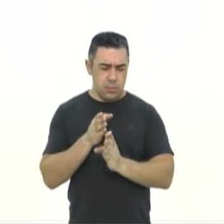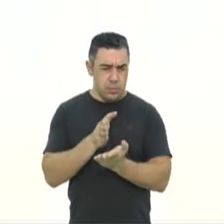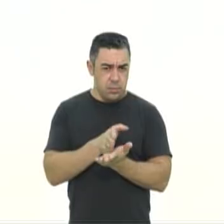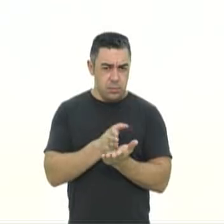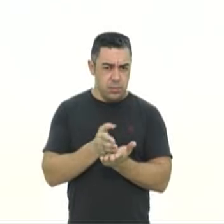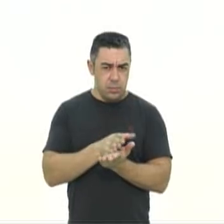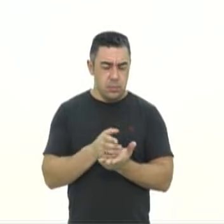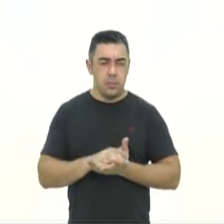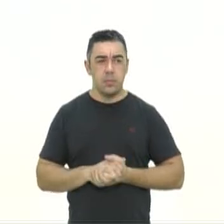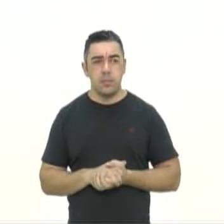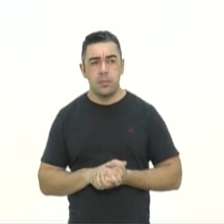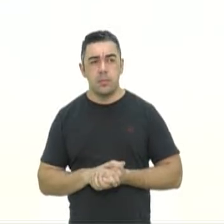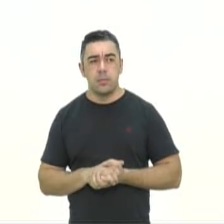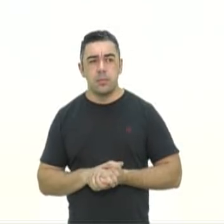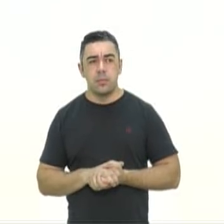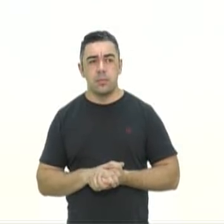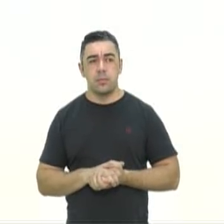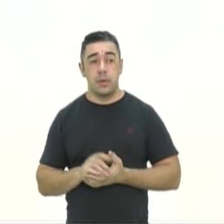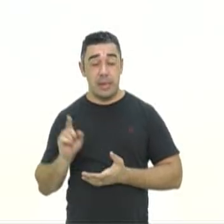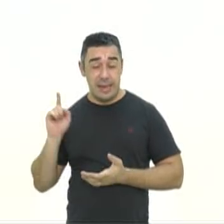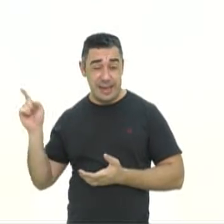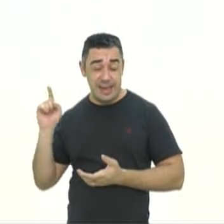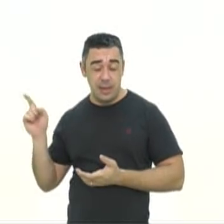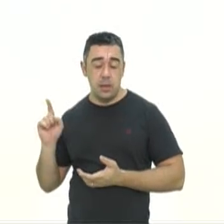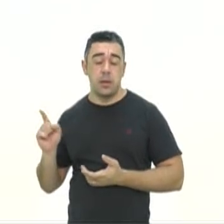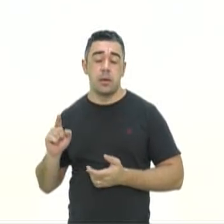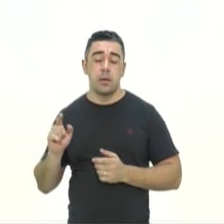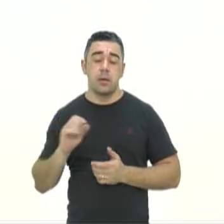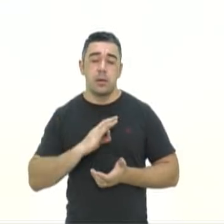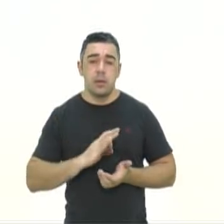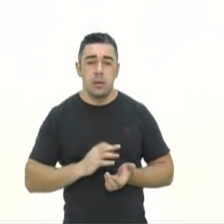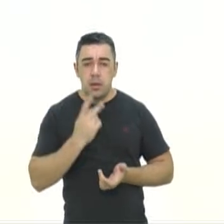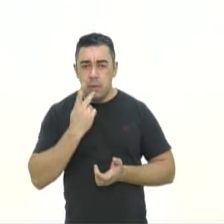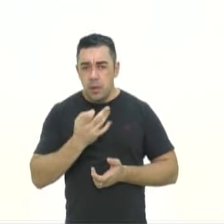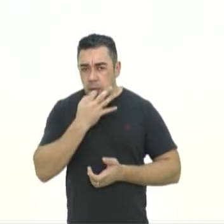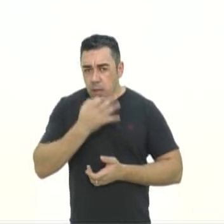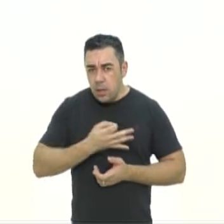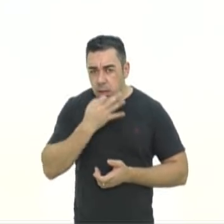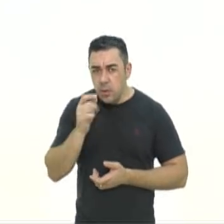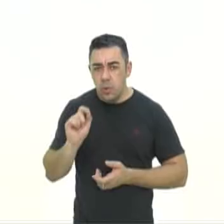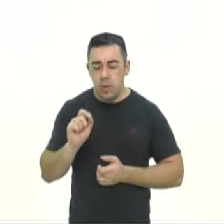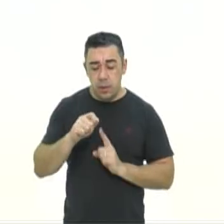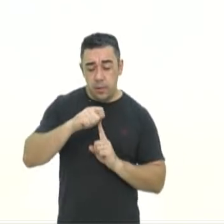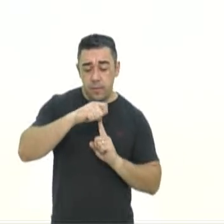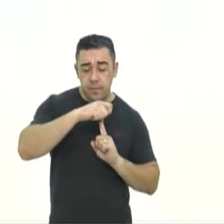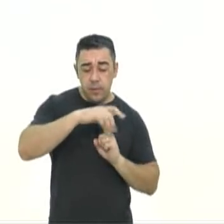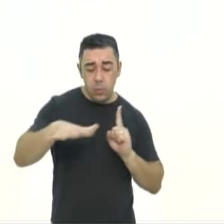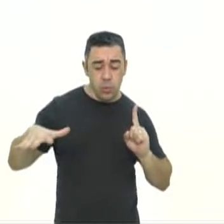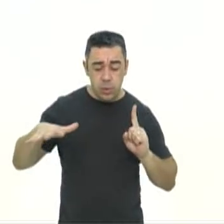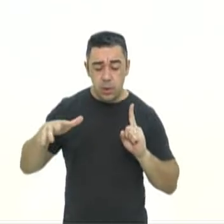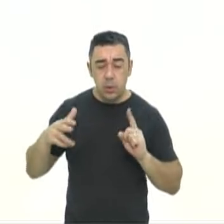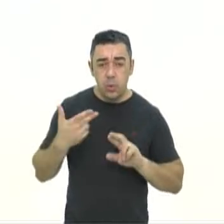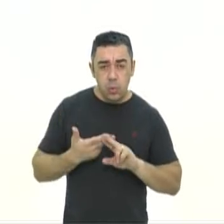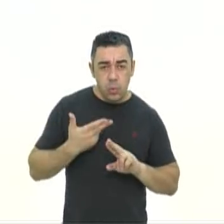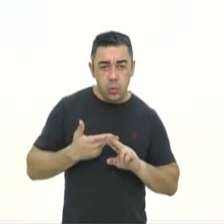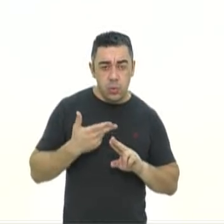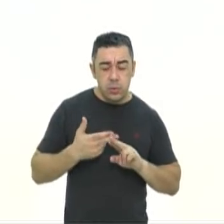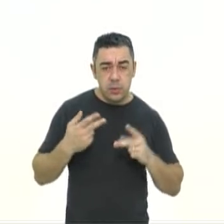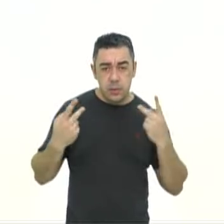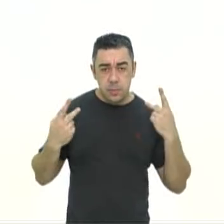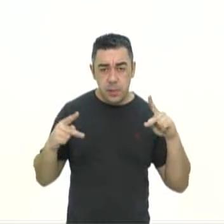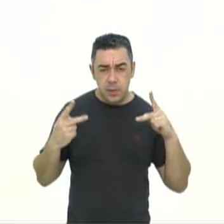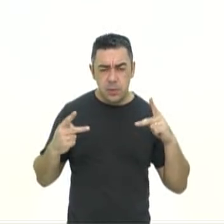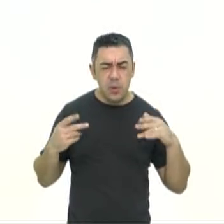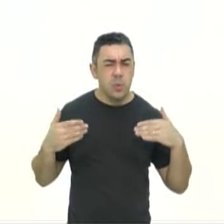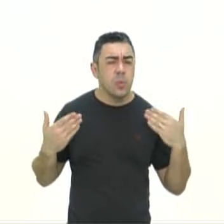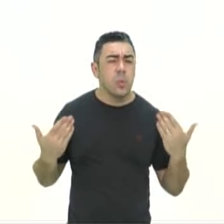seu contrário? Nesse trecho, padre Antônio Vieira faz uma crítica às figuras de linguagem utilizadas nos sermões.